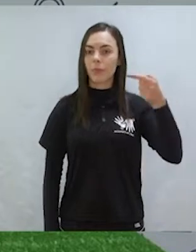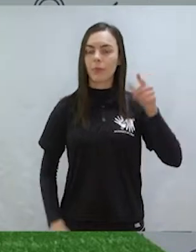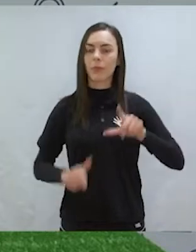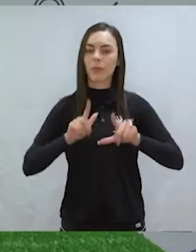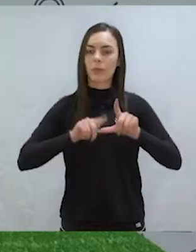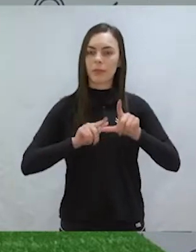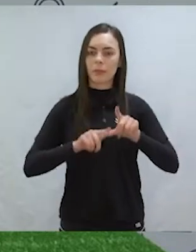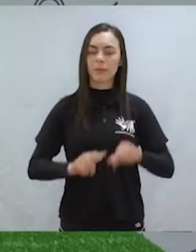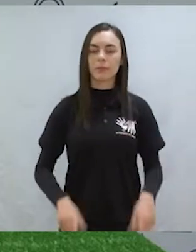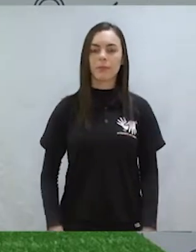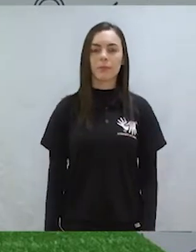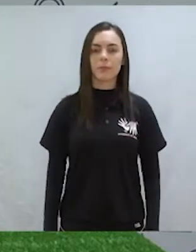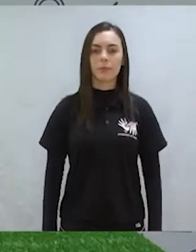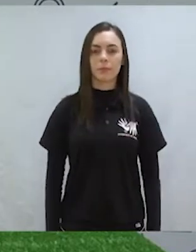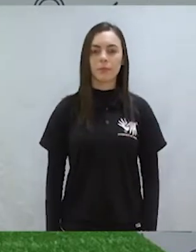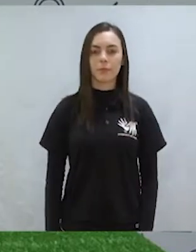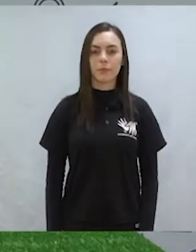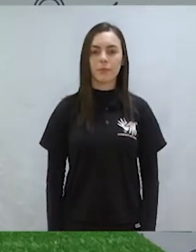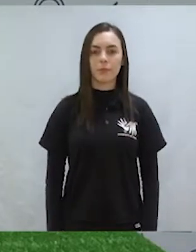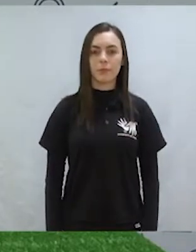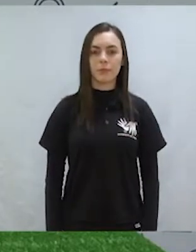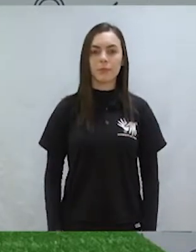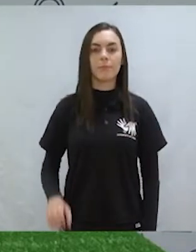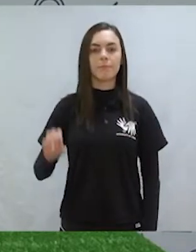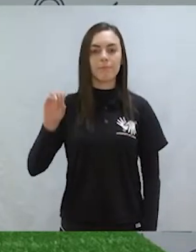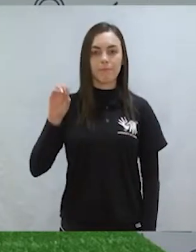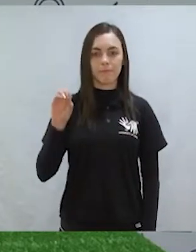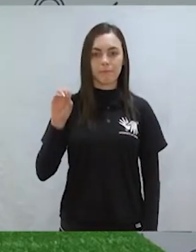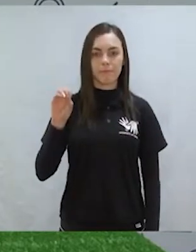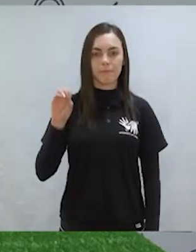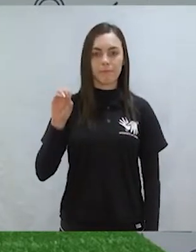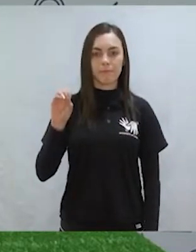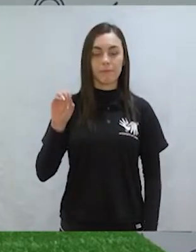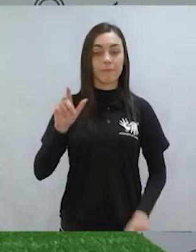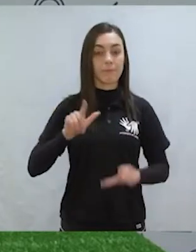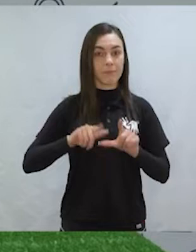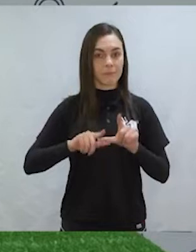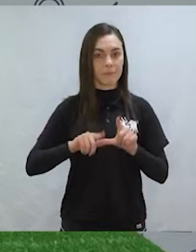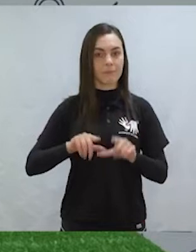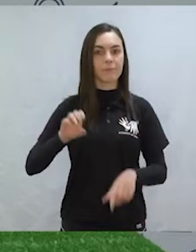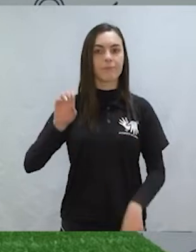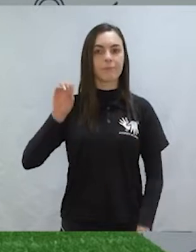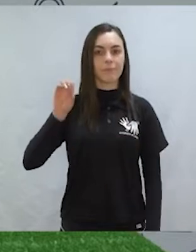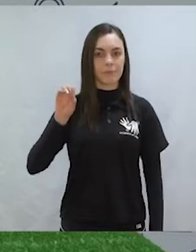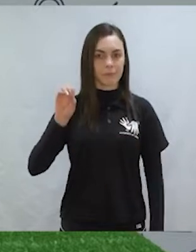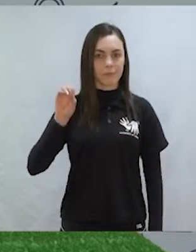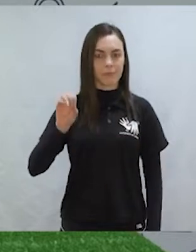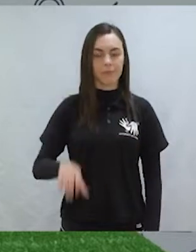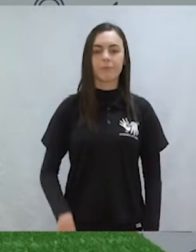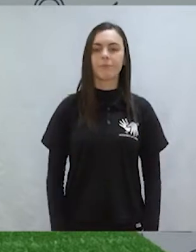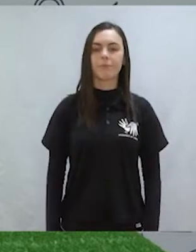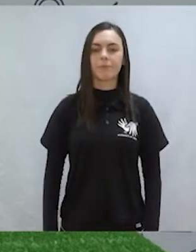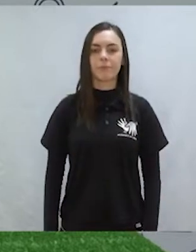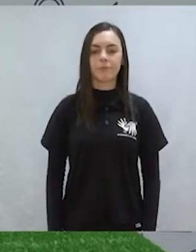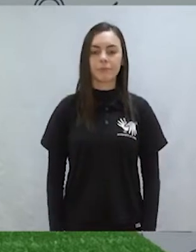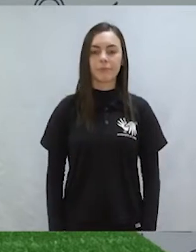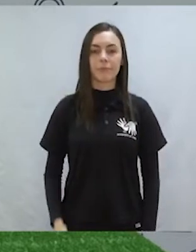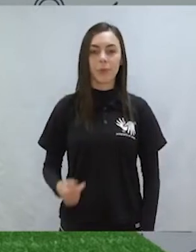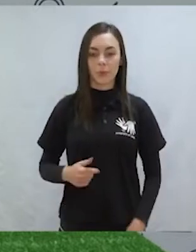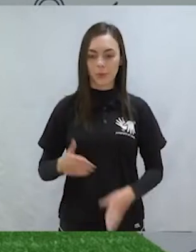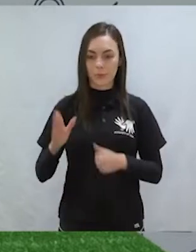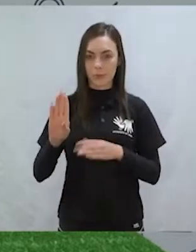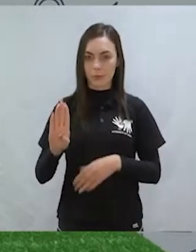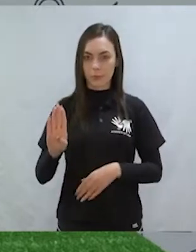Próxima letra vai ser a letra O. Letra O. E nós vamos colocar aqui